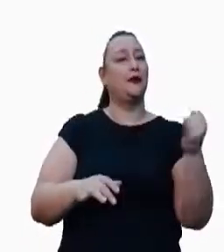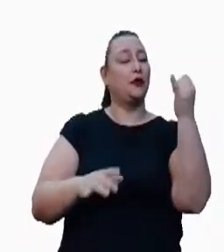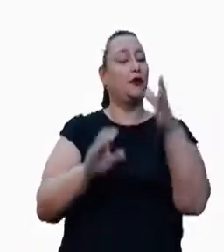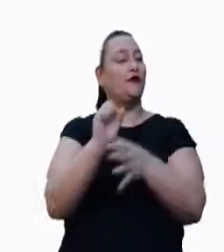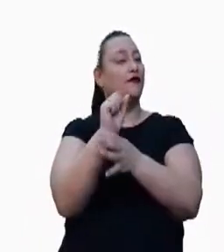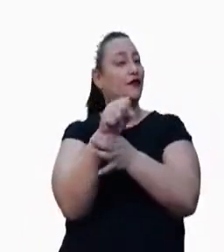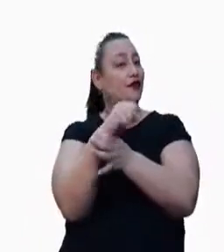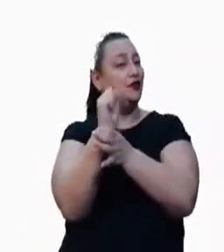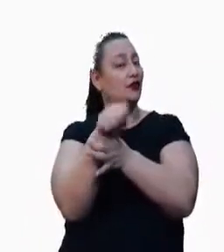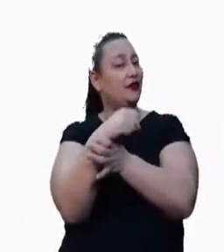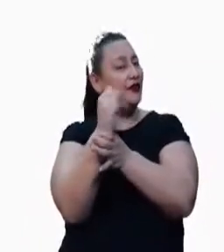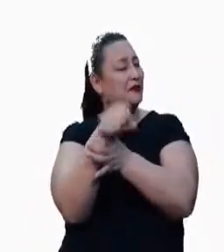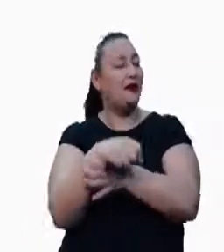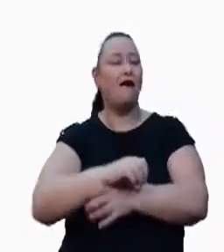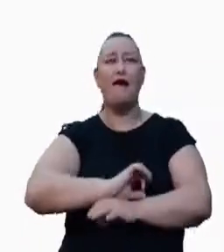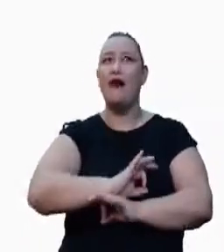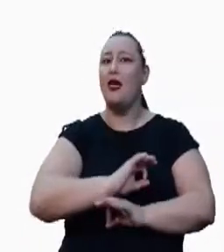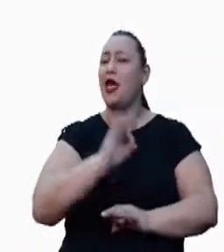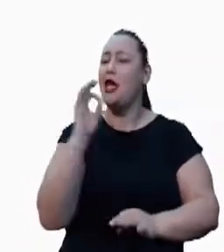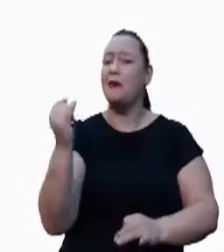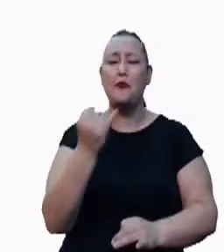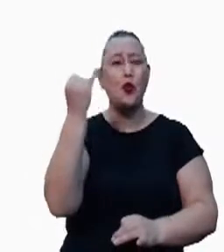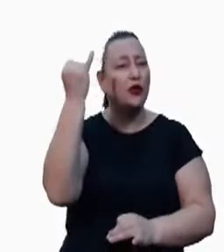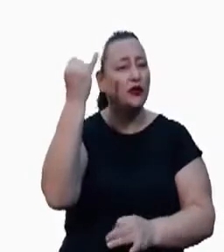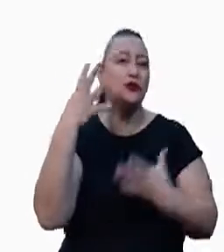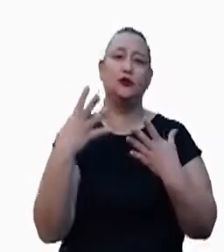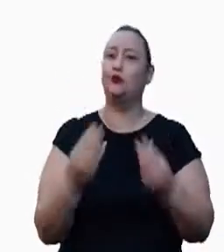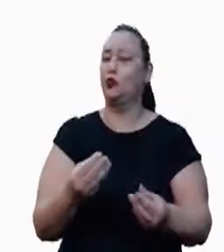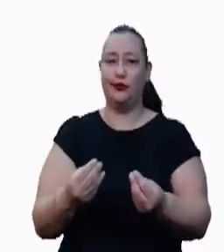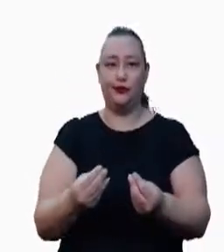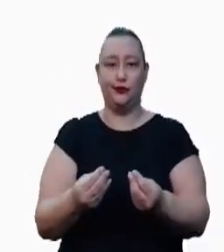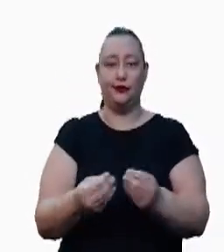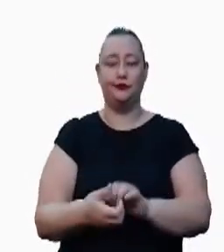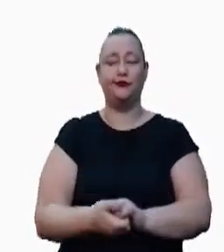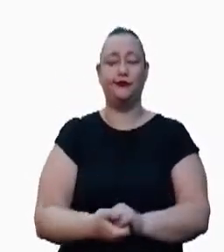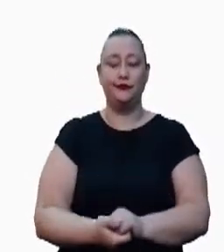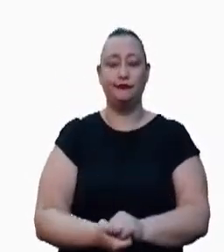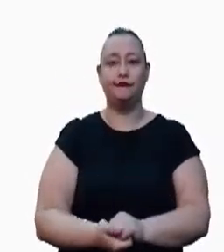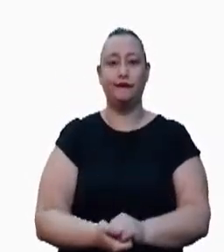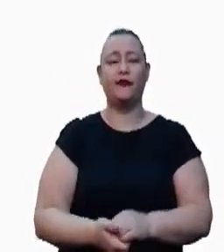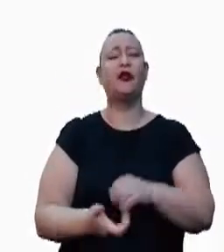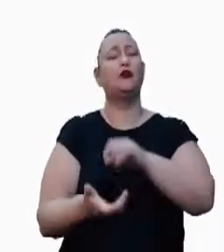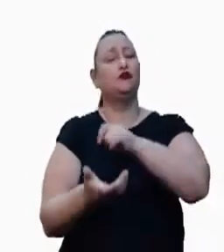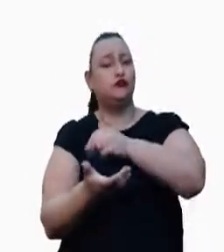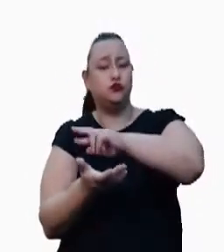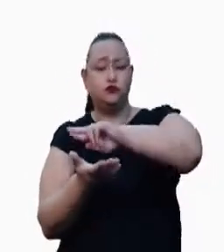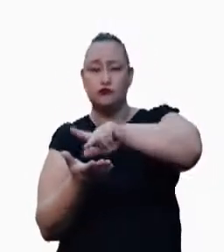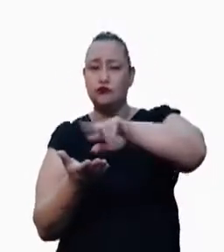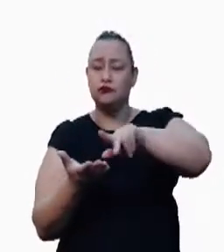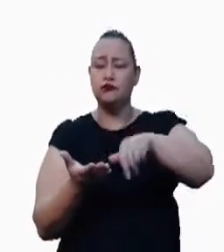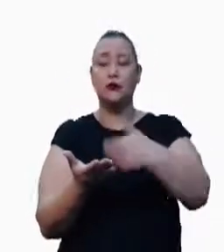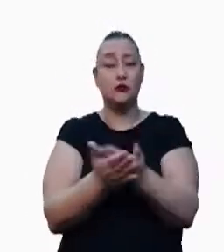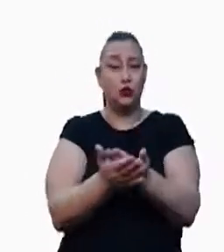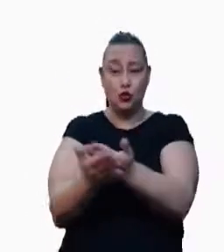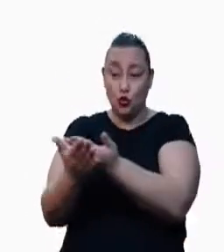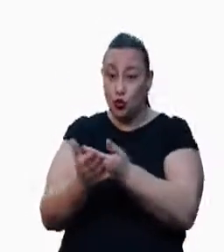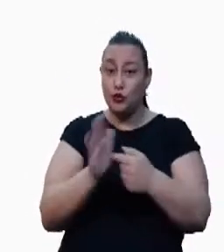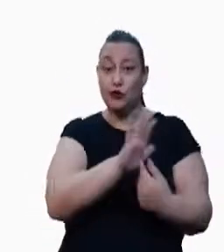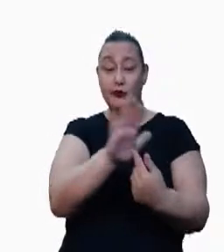manter a funcionabilidade dos músculos é muito importante. E tem vários estudos demonstrando que a aplicação